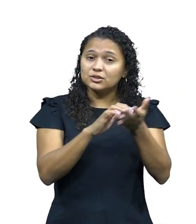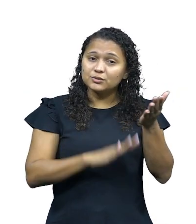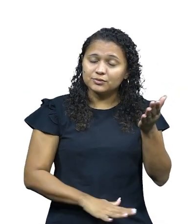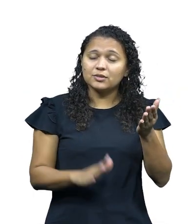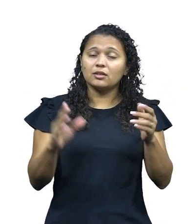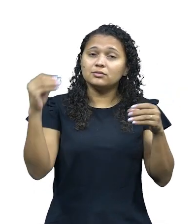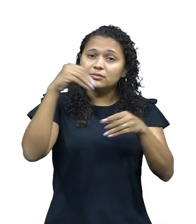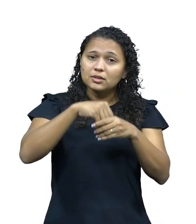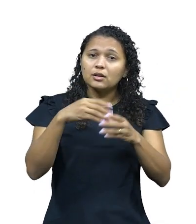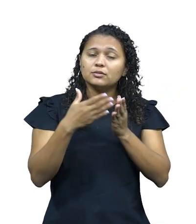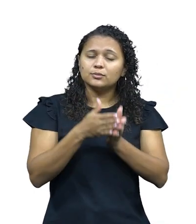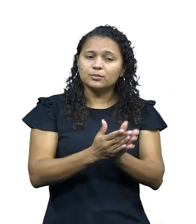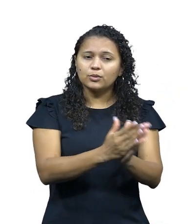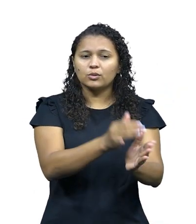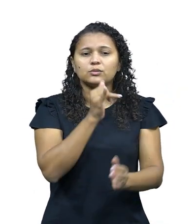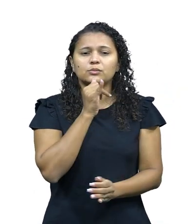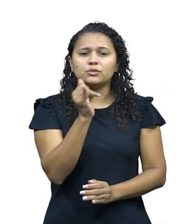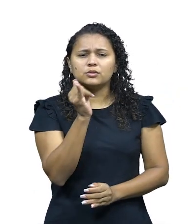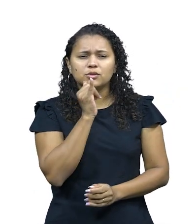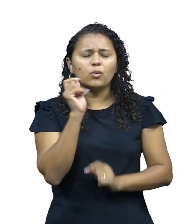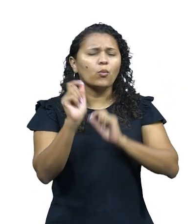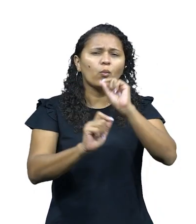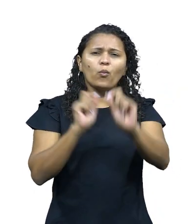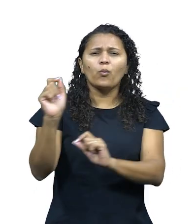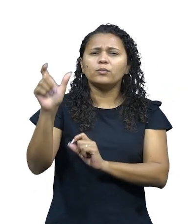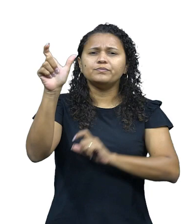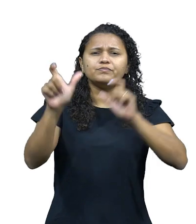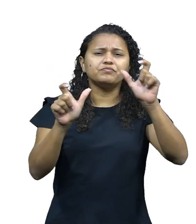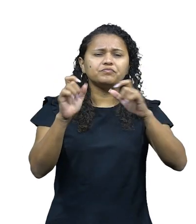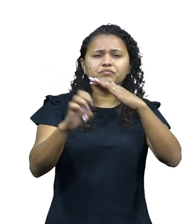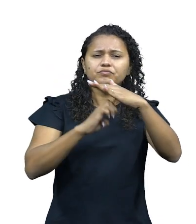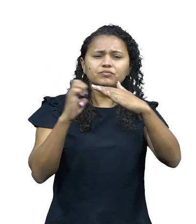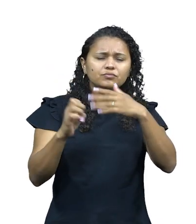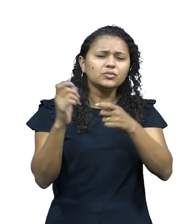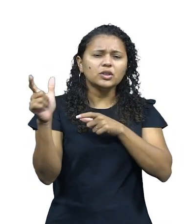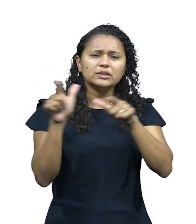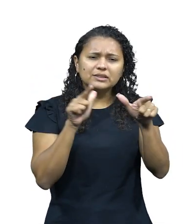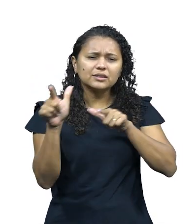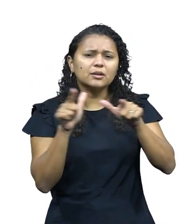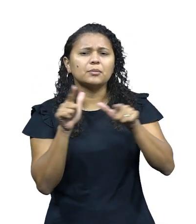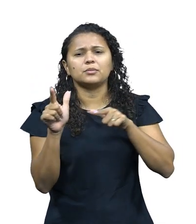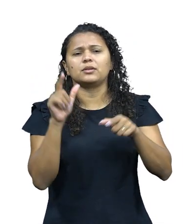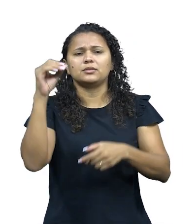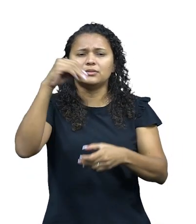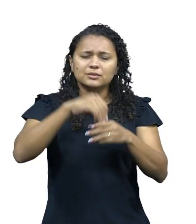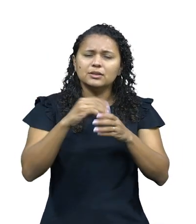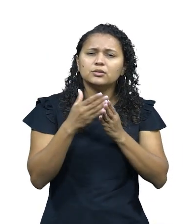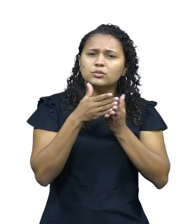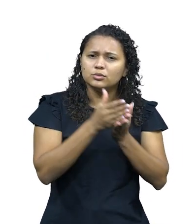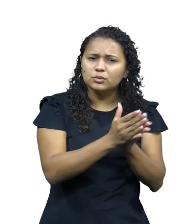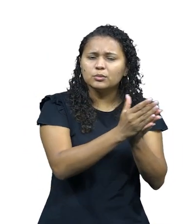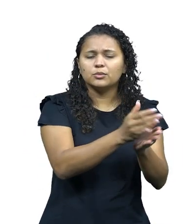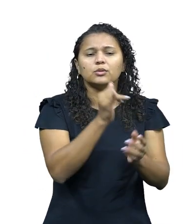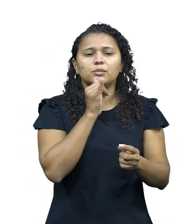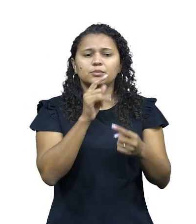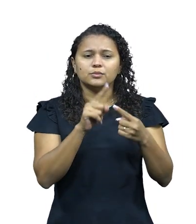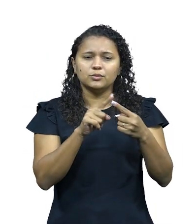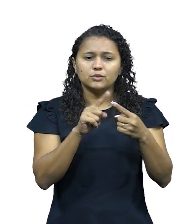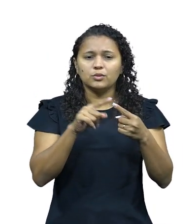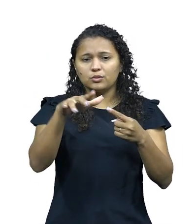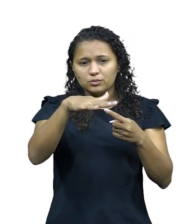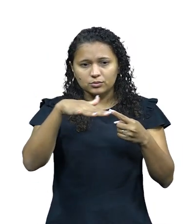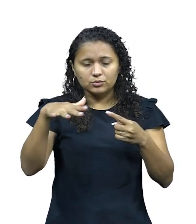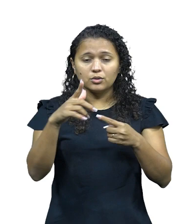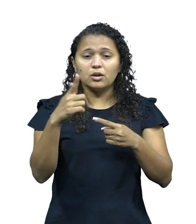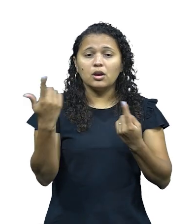portuária, né? Então, nós vamos ver quem são as entidades envolvidas no trabalho portuário. Aqui nós vamos falar hoje sobre o órgão